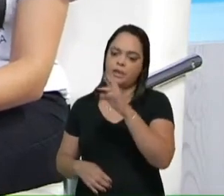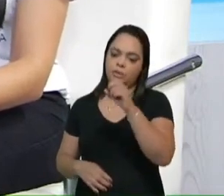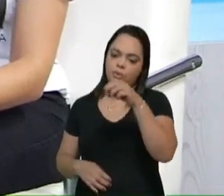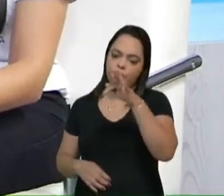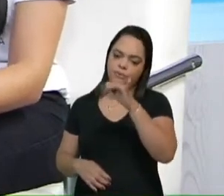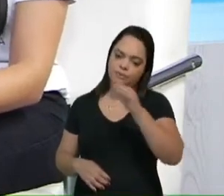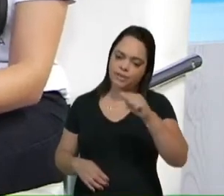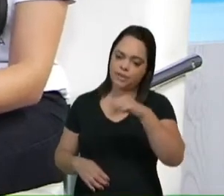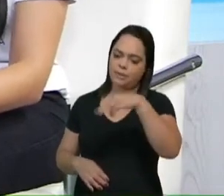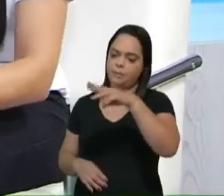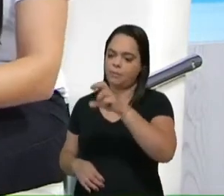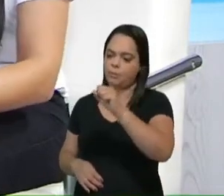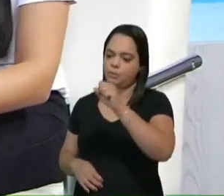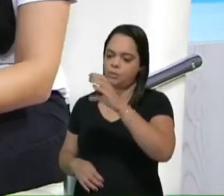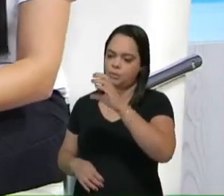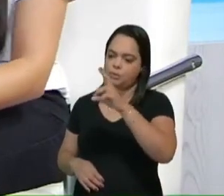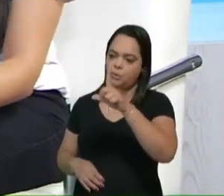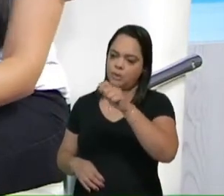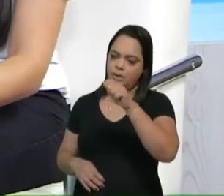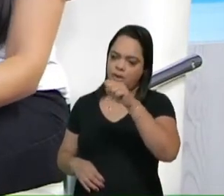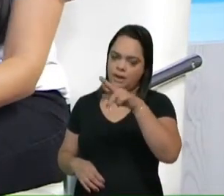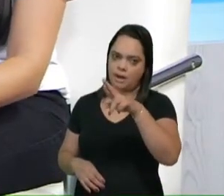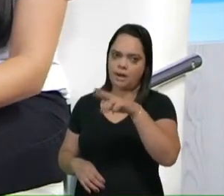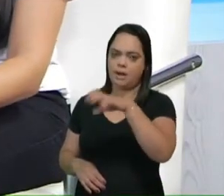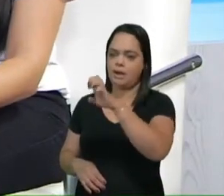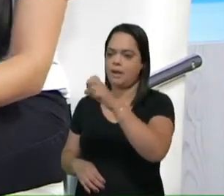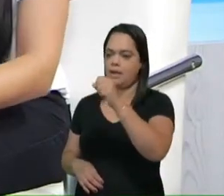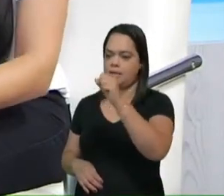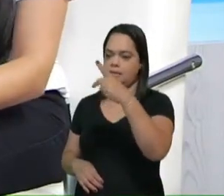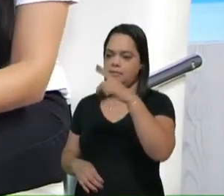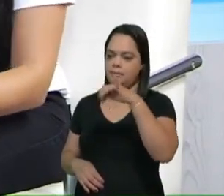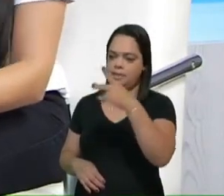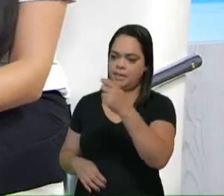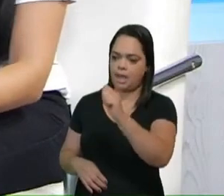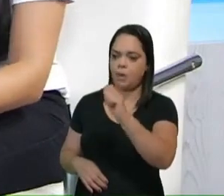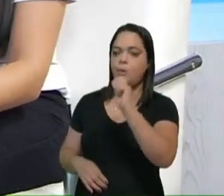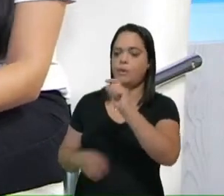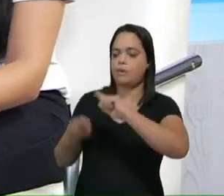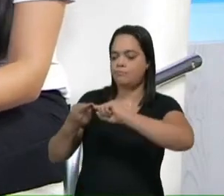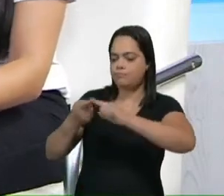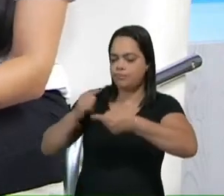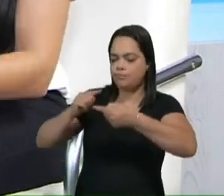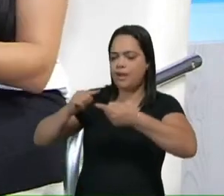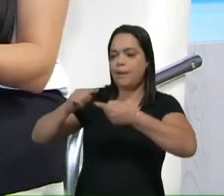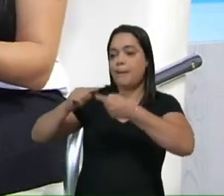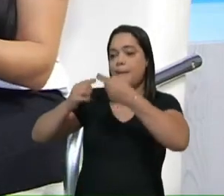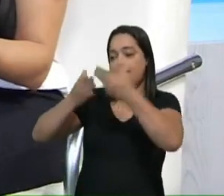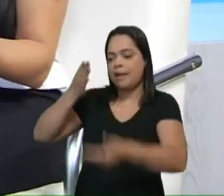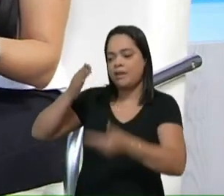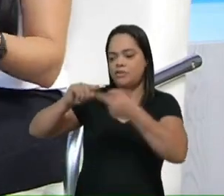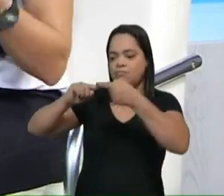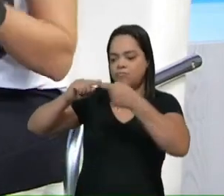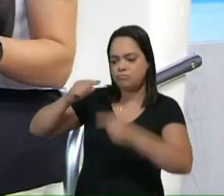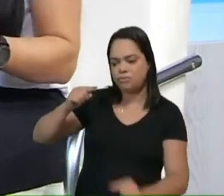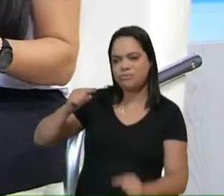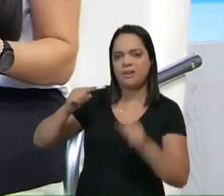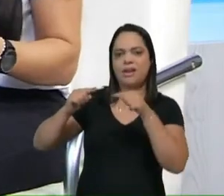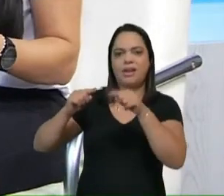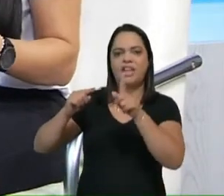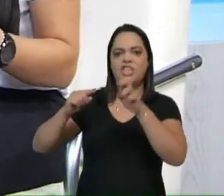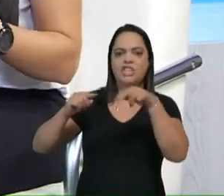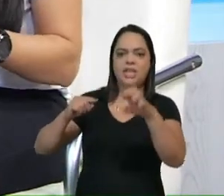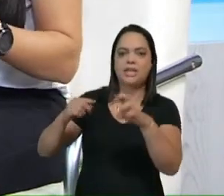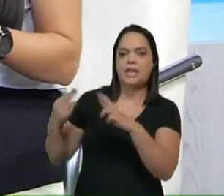espinhal esse esse erro né então e ocorre uma perda nesse Gene que é responsável por guardar a